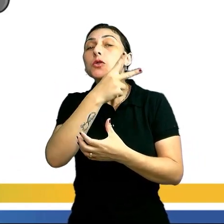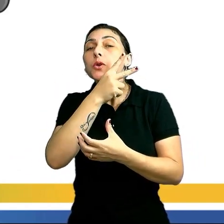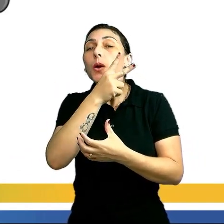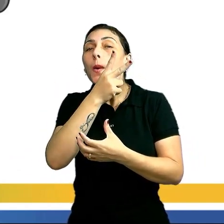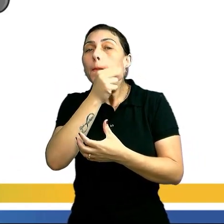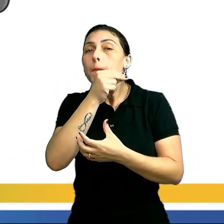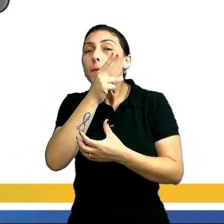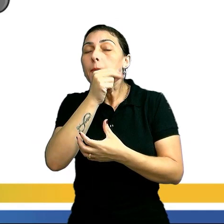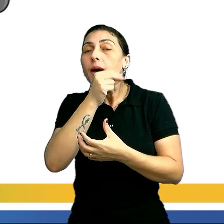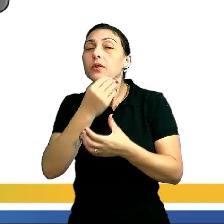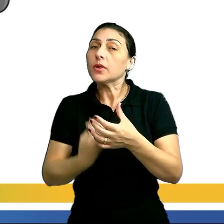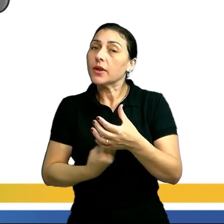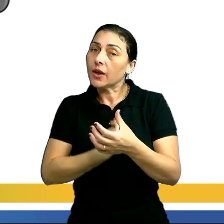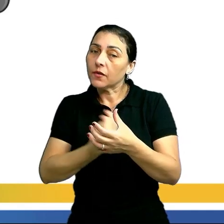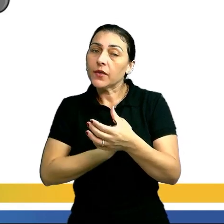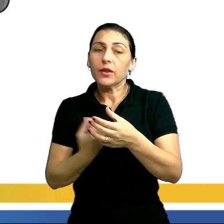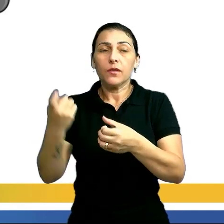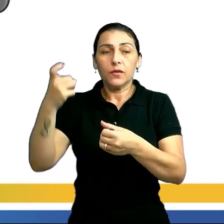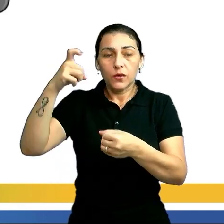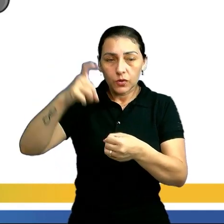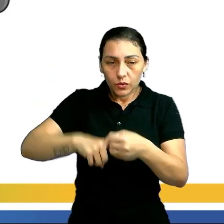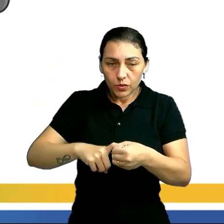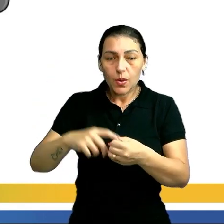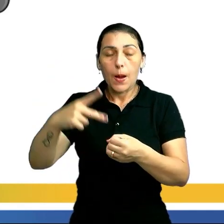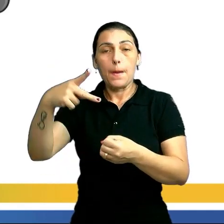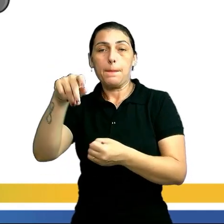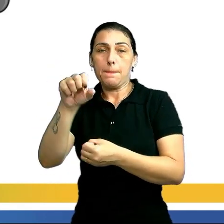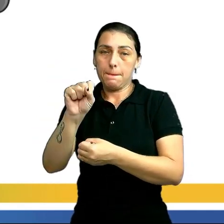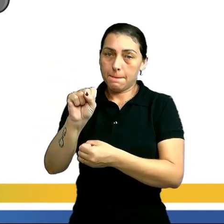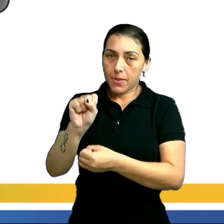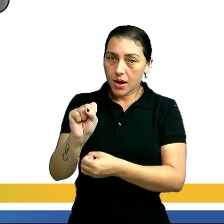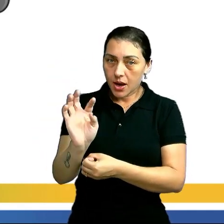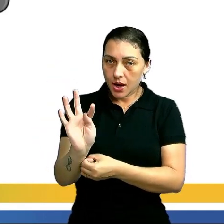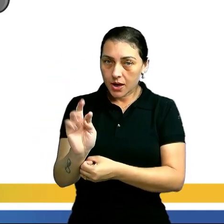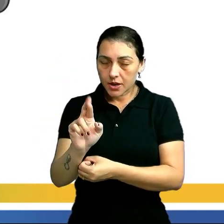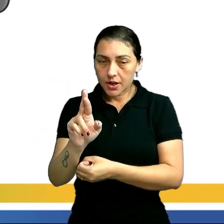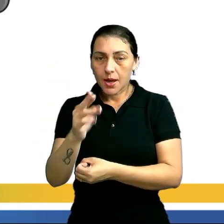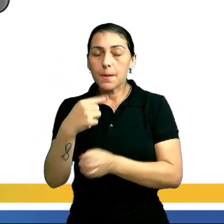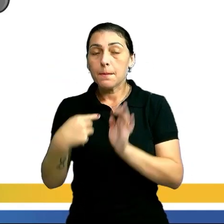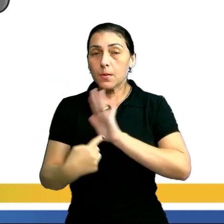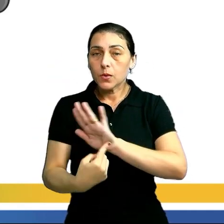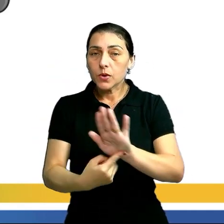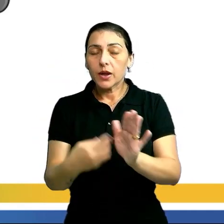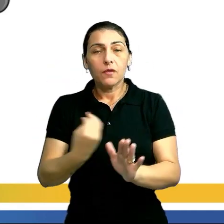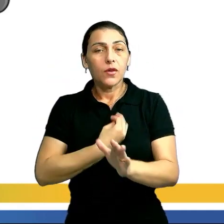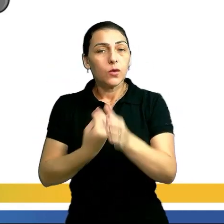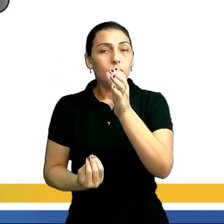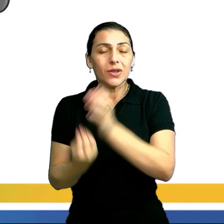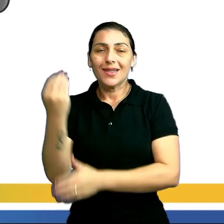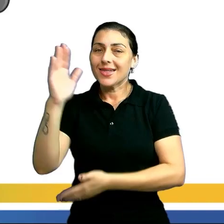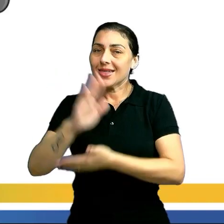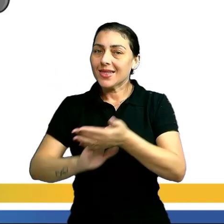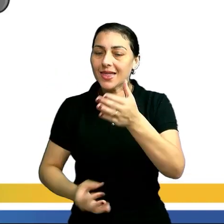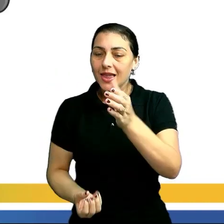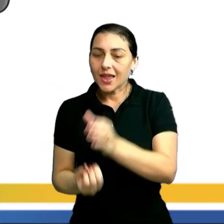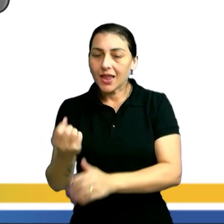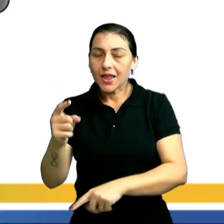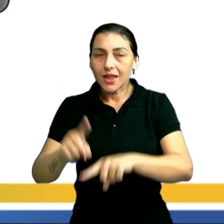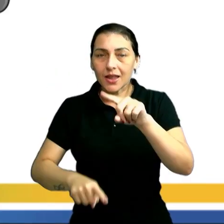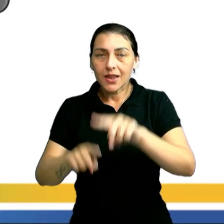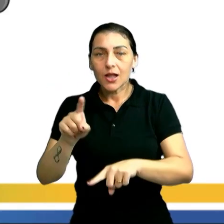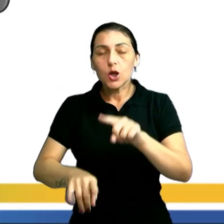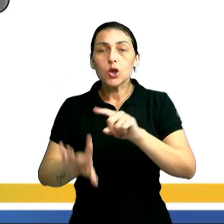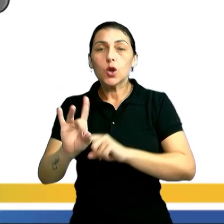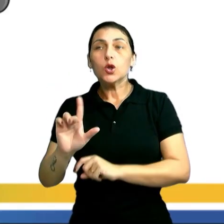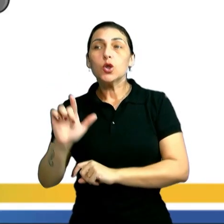vida voltou a aparecer. Daí então Pasteur indicou que a vida não surgia da matéria inanimada, apenas de